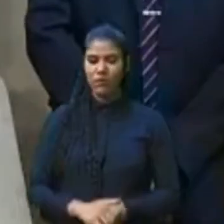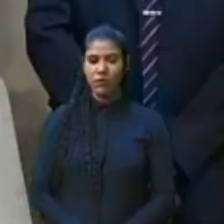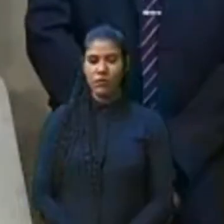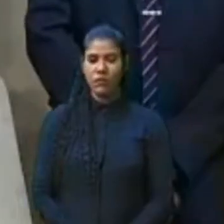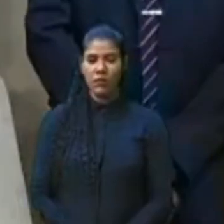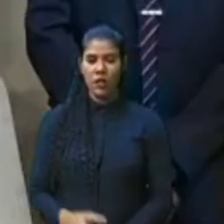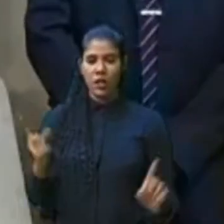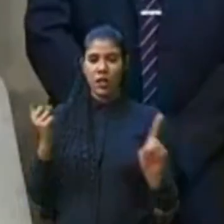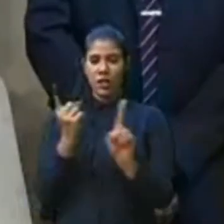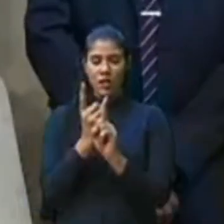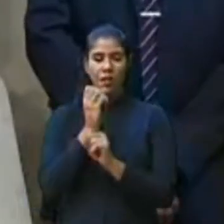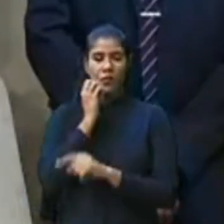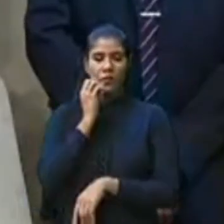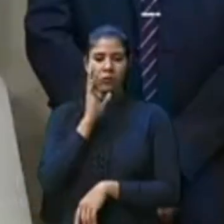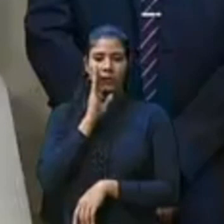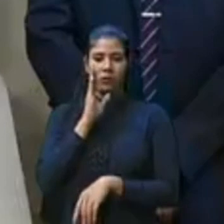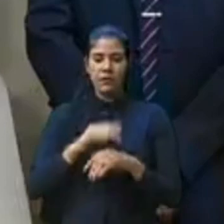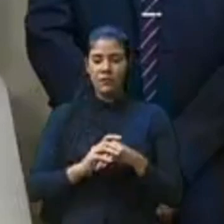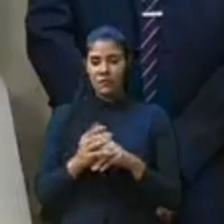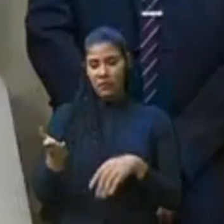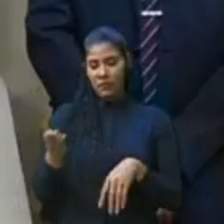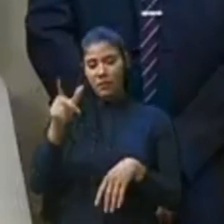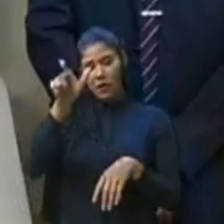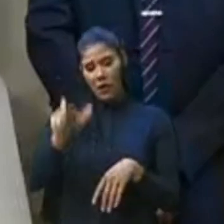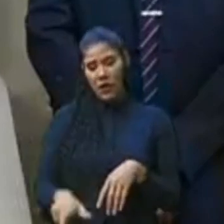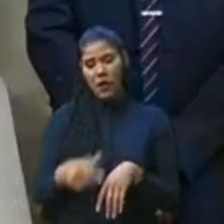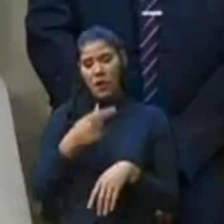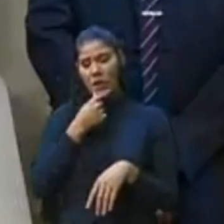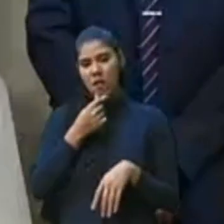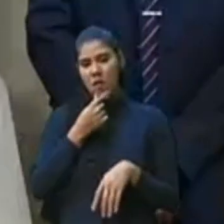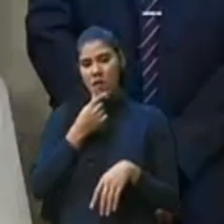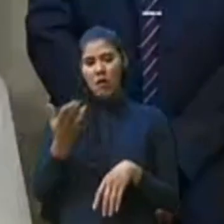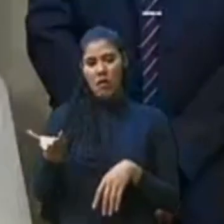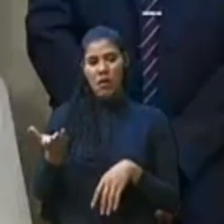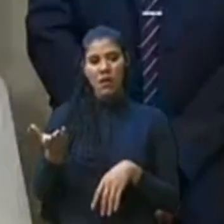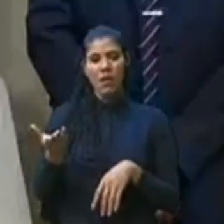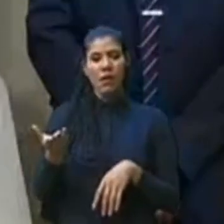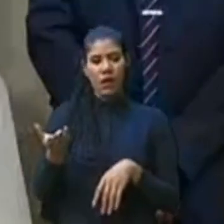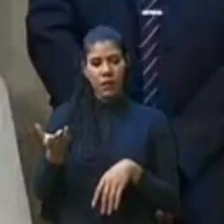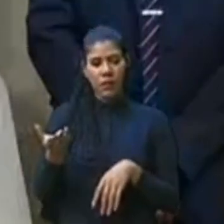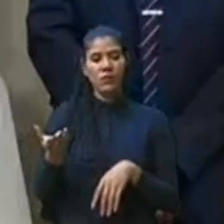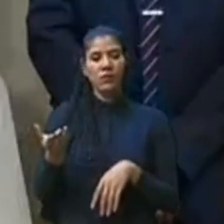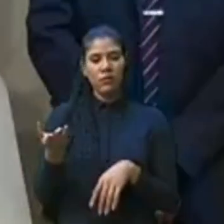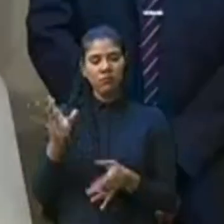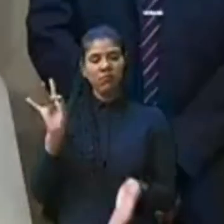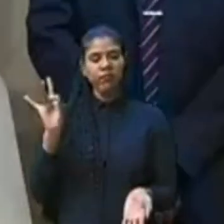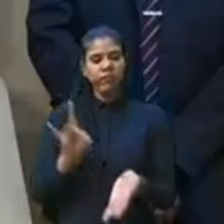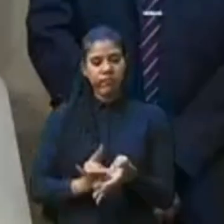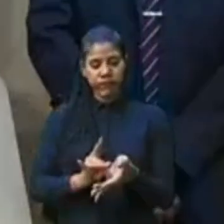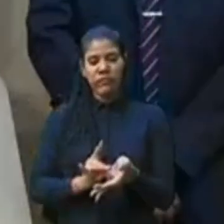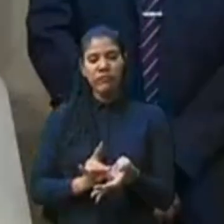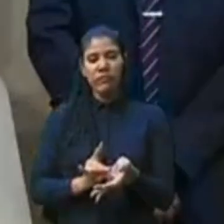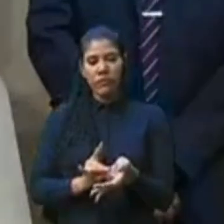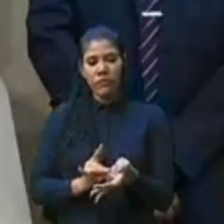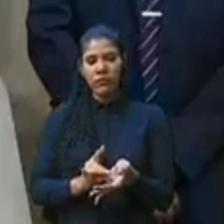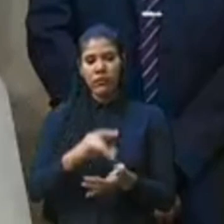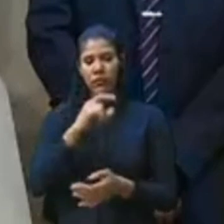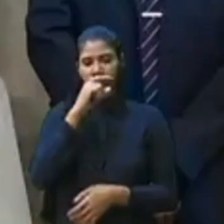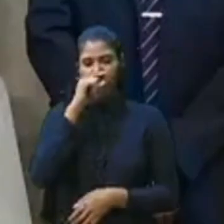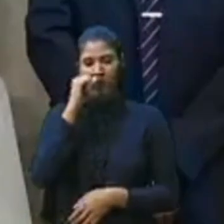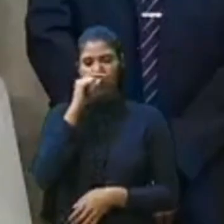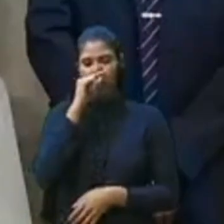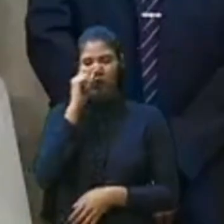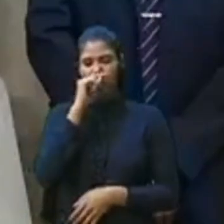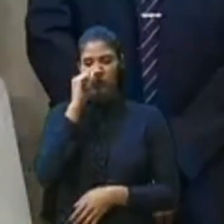encontrar aqui com o Osmar Baquite, esse é como diz Fernando, esse é o turco, esse é realmente, se ele fosse o centroavante, ele era